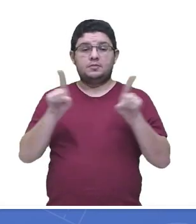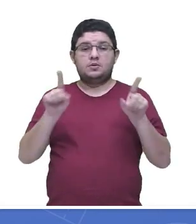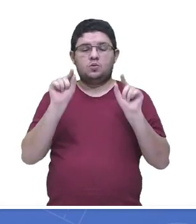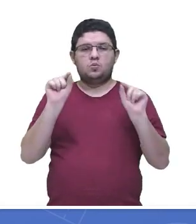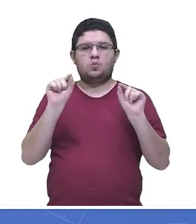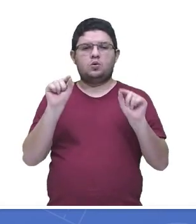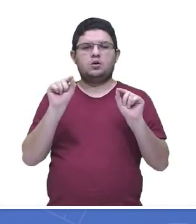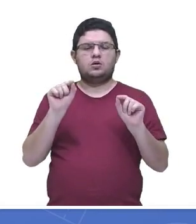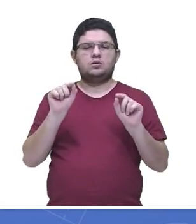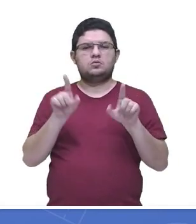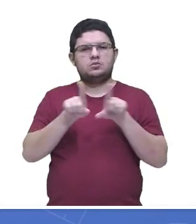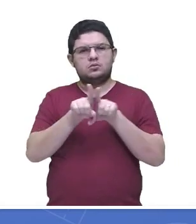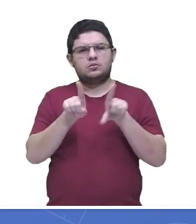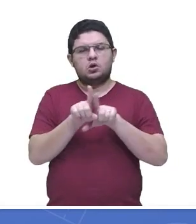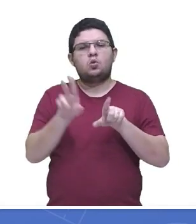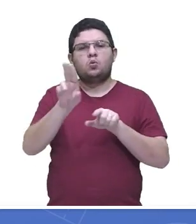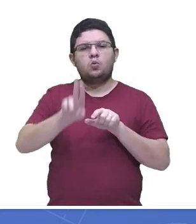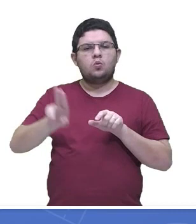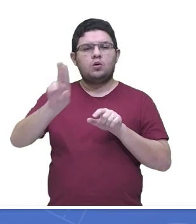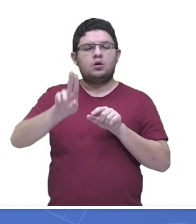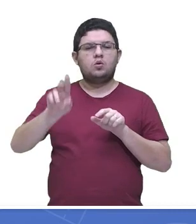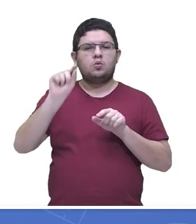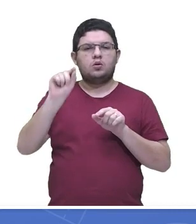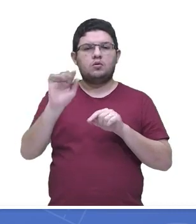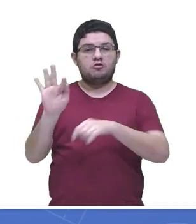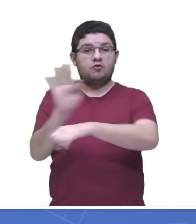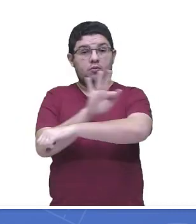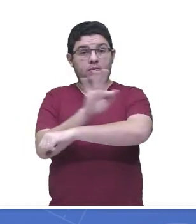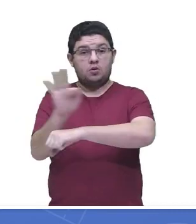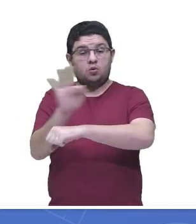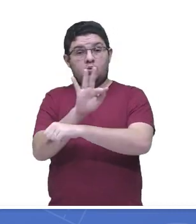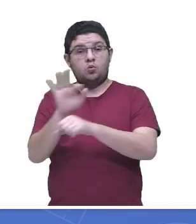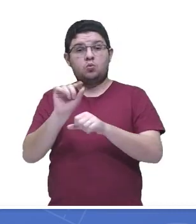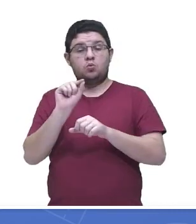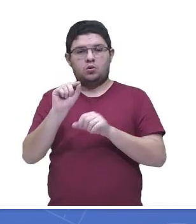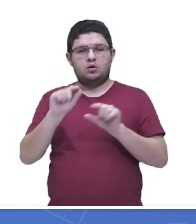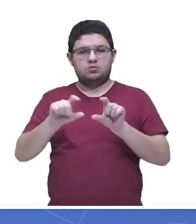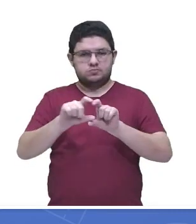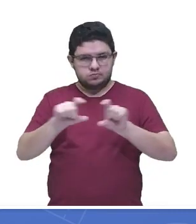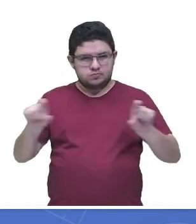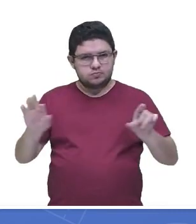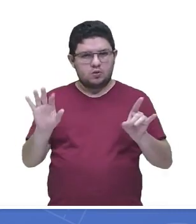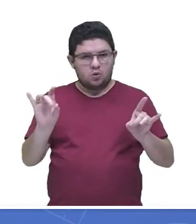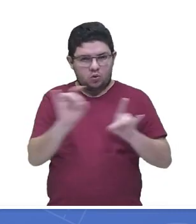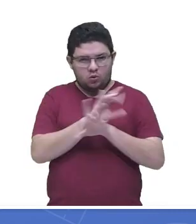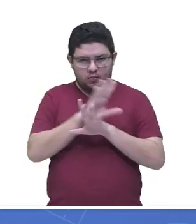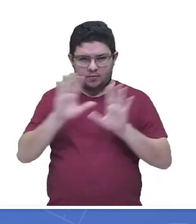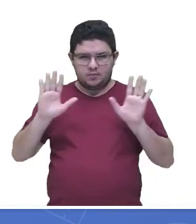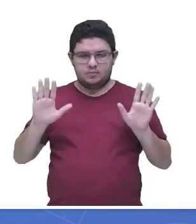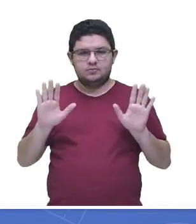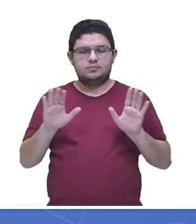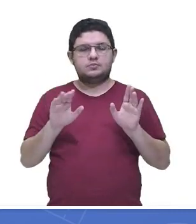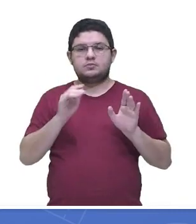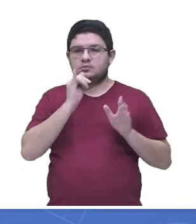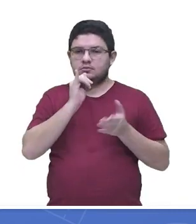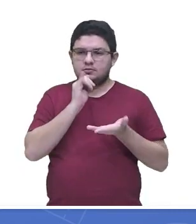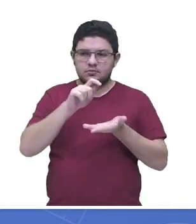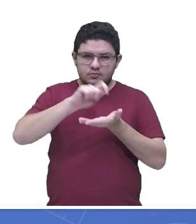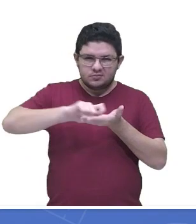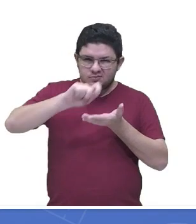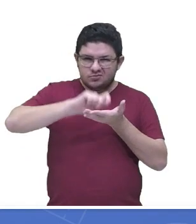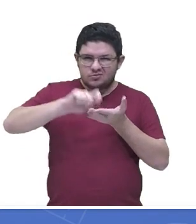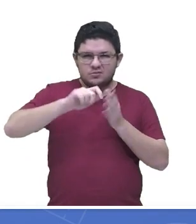usada também para a formalidade, a forma completa, tá, gente? Então, para escrever, fazer redação, usem a